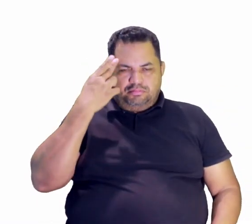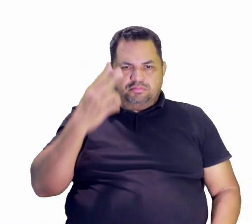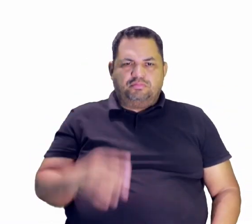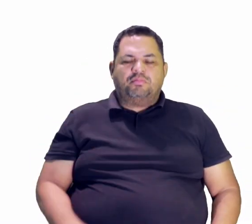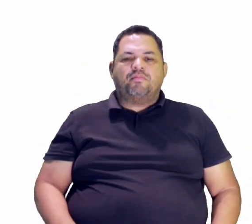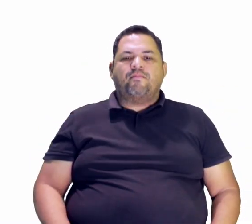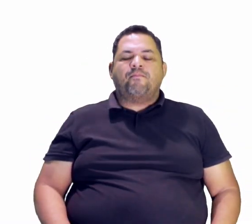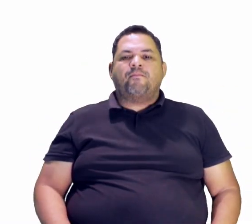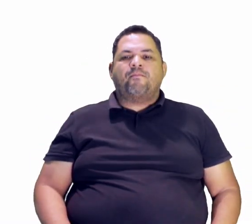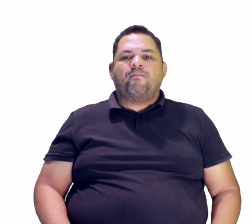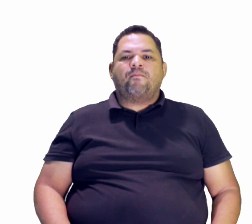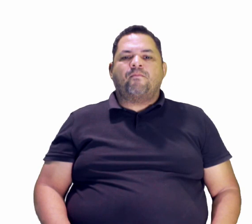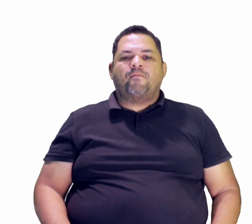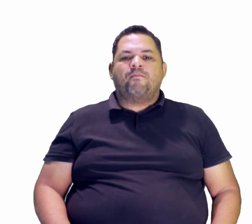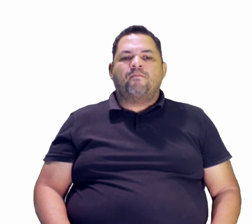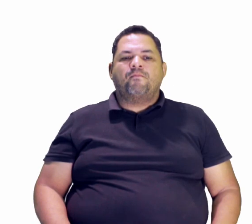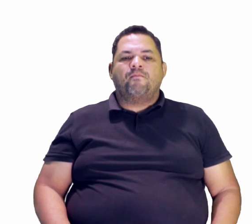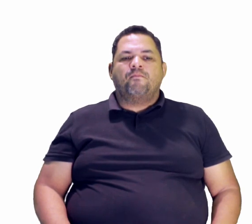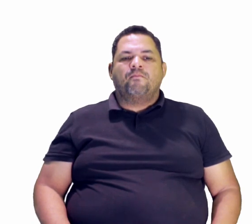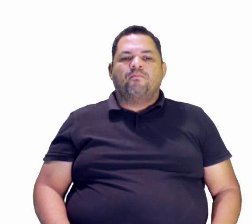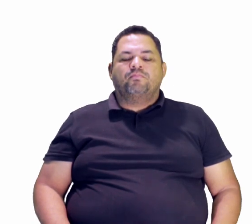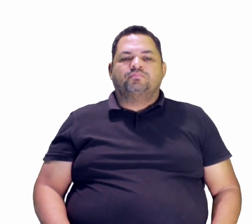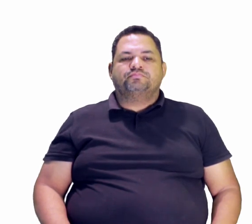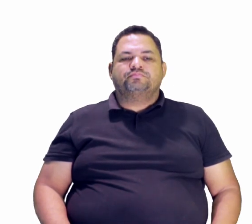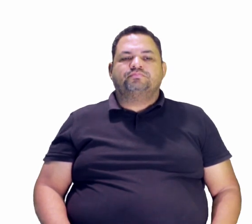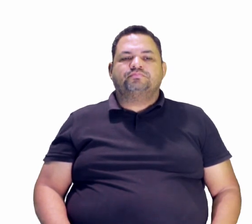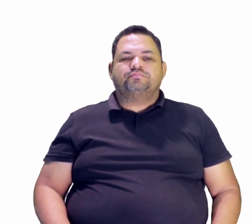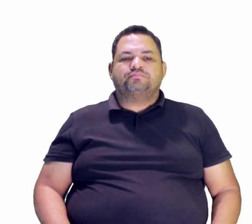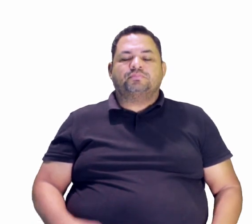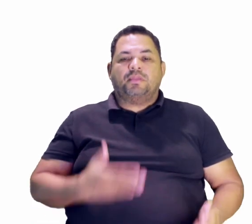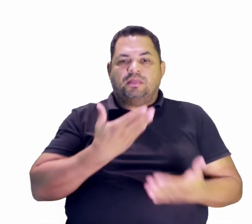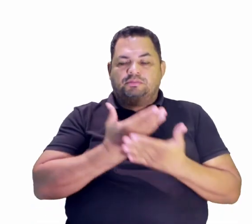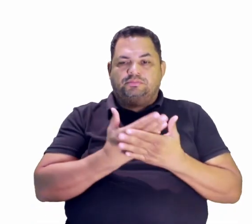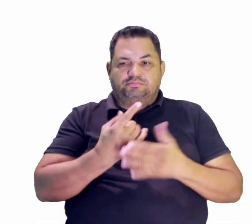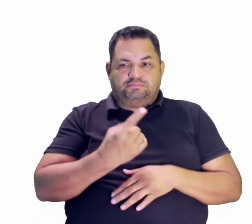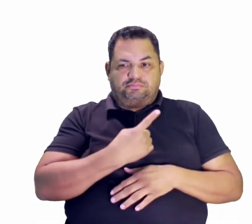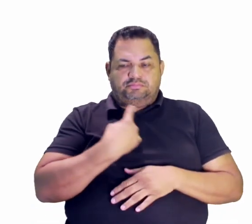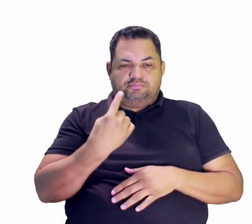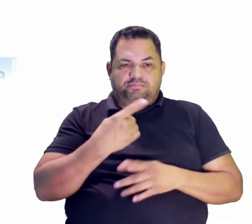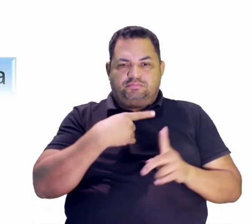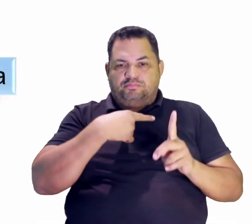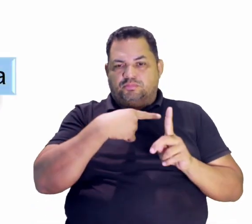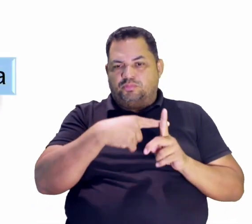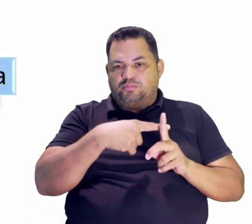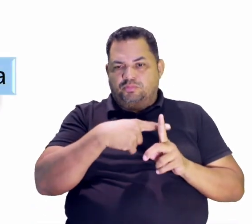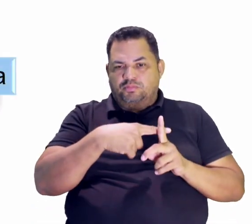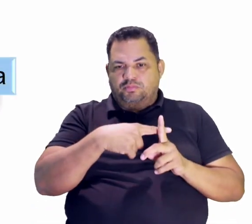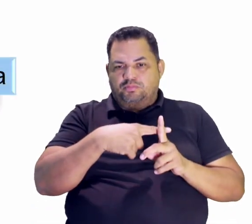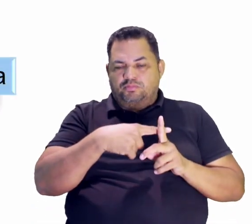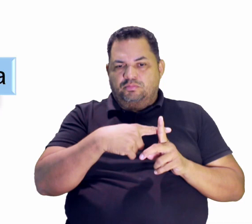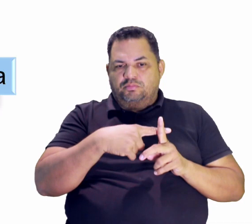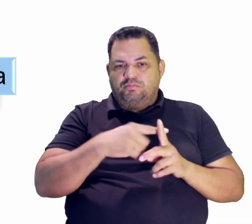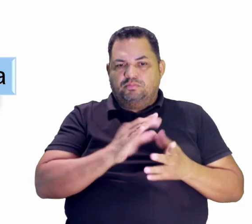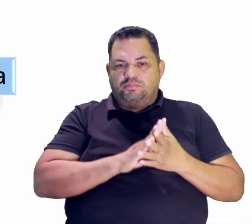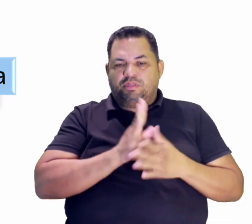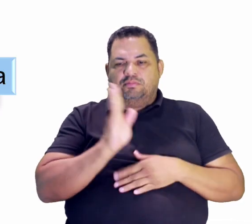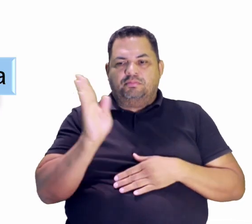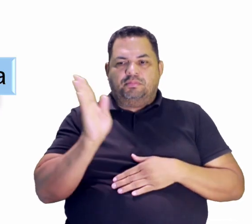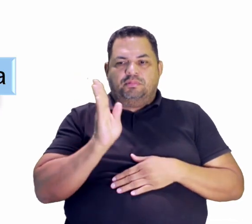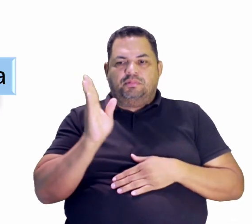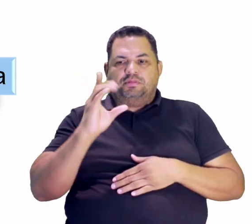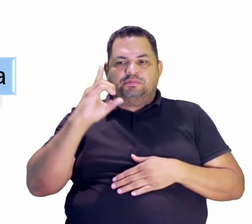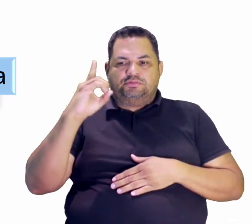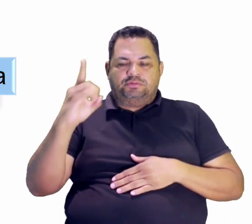Normalmente, olha bem, pessoal, normalmente é só nas nossas aulas aqui. Positivo vai ser o que aponta para a